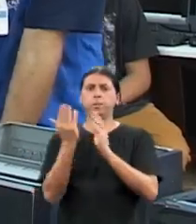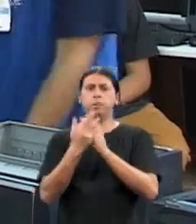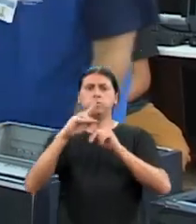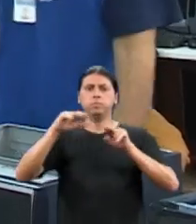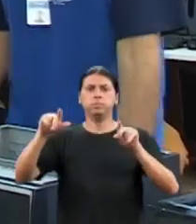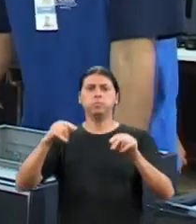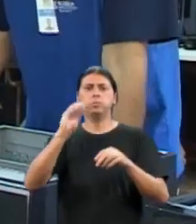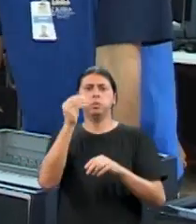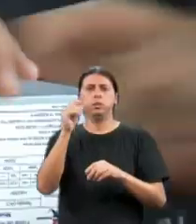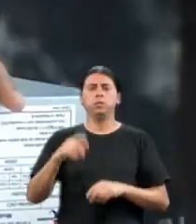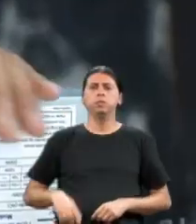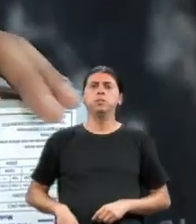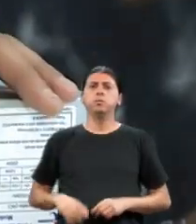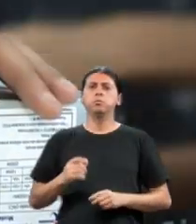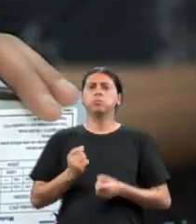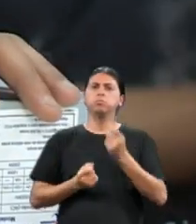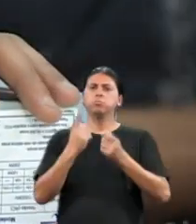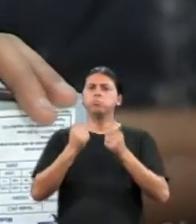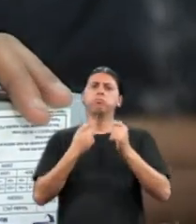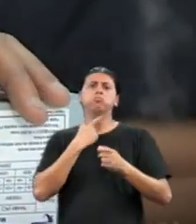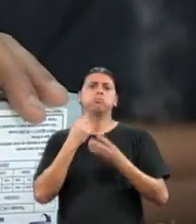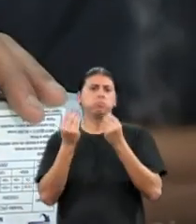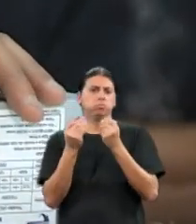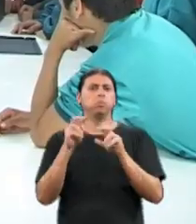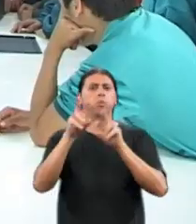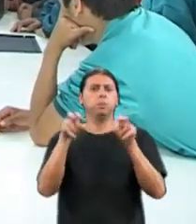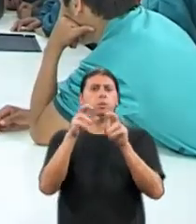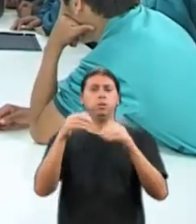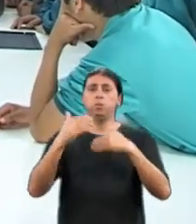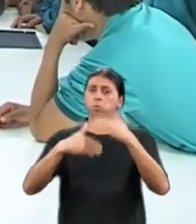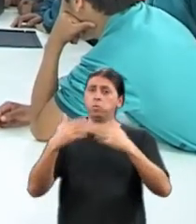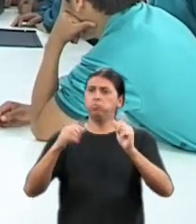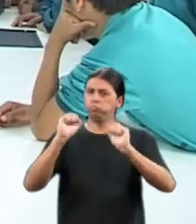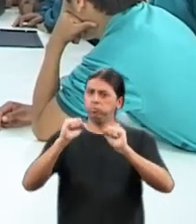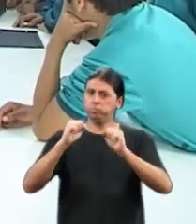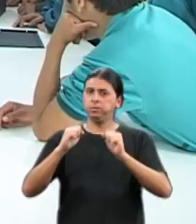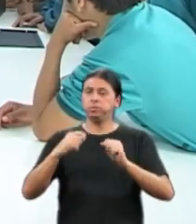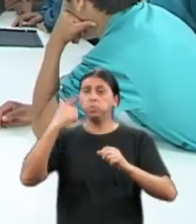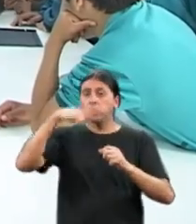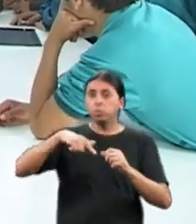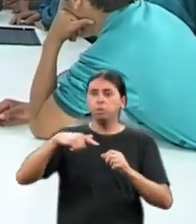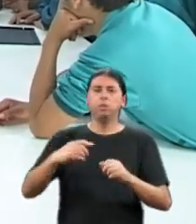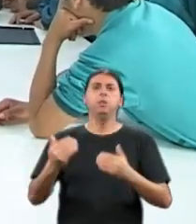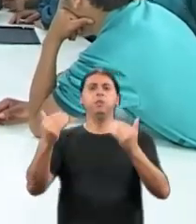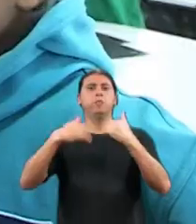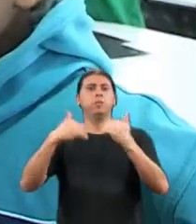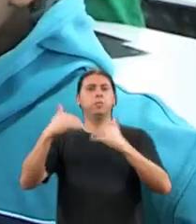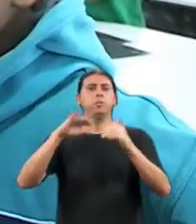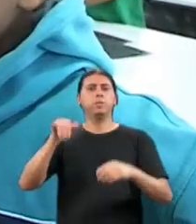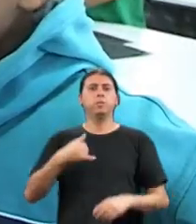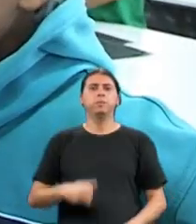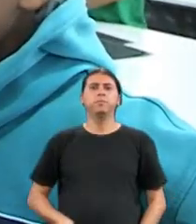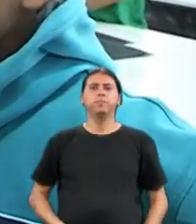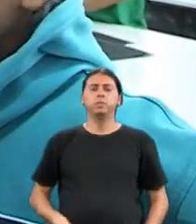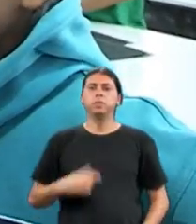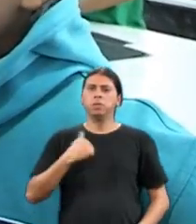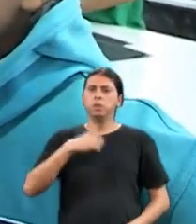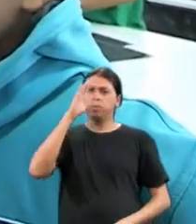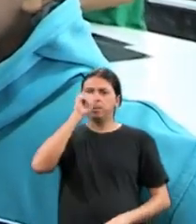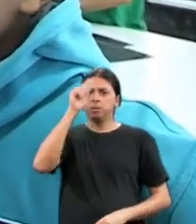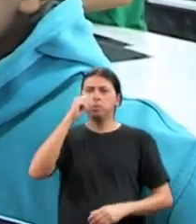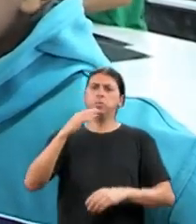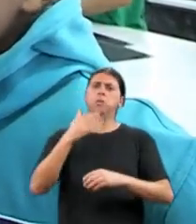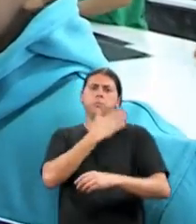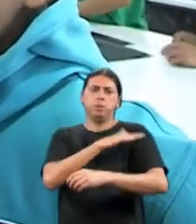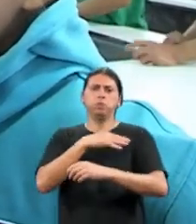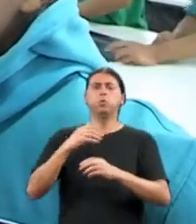Alegre. Muitos sempre gostaram de informática e quando a possibilidade surgiu, eles aproveitaram. Eu aprendo um pouco sobre o prompt comando,